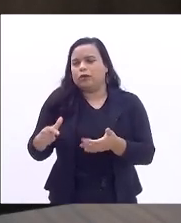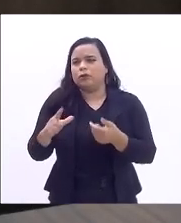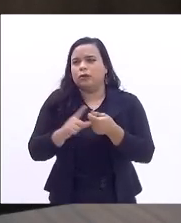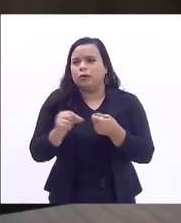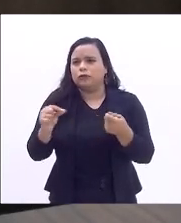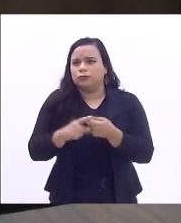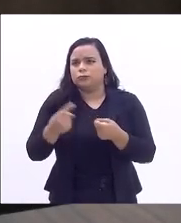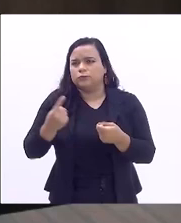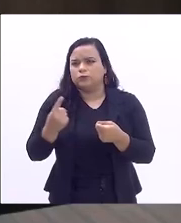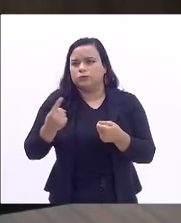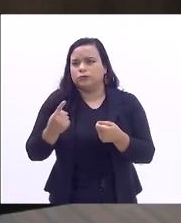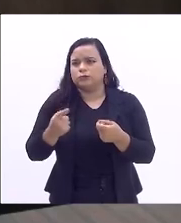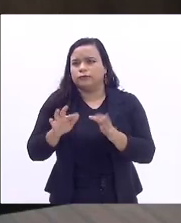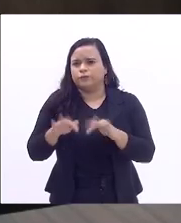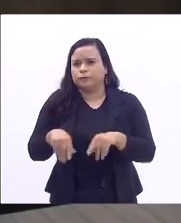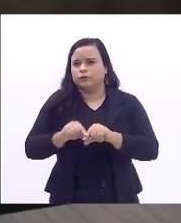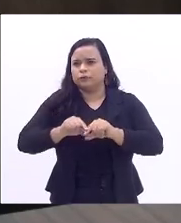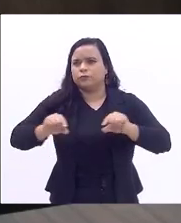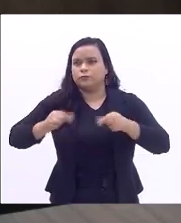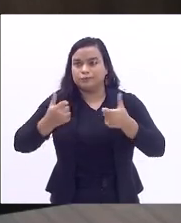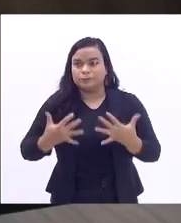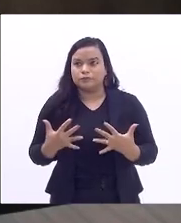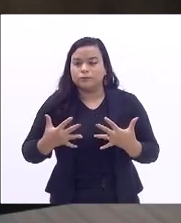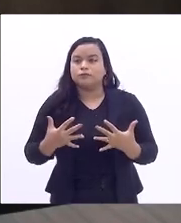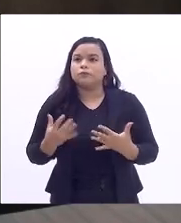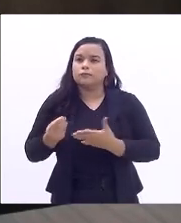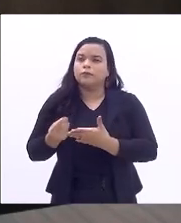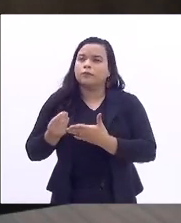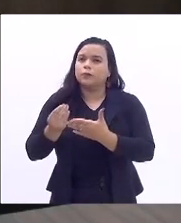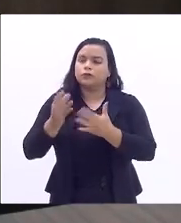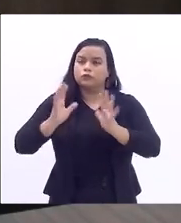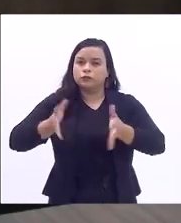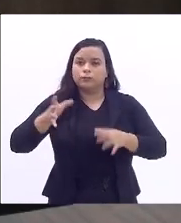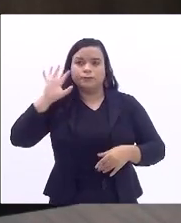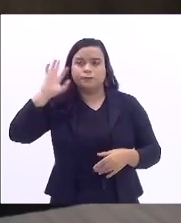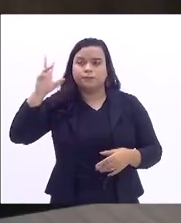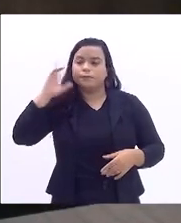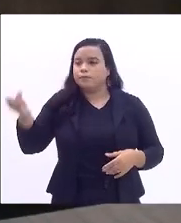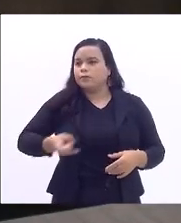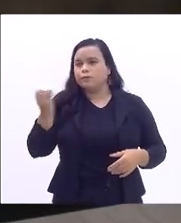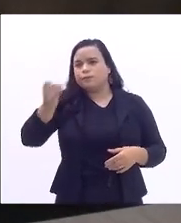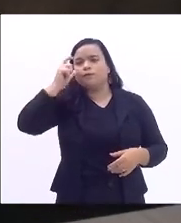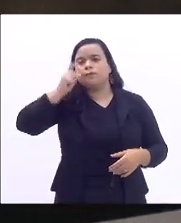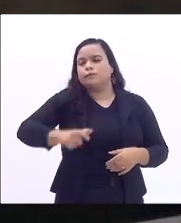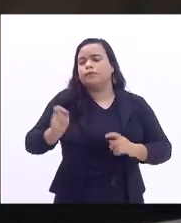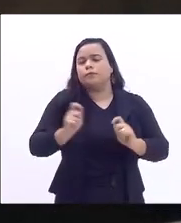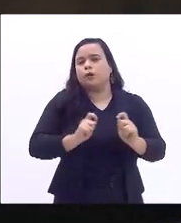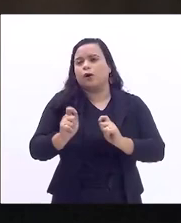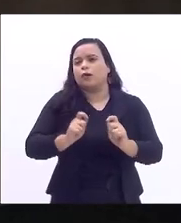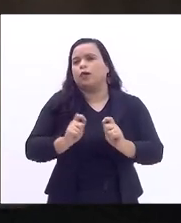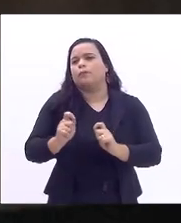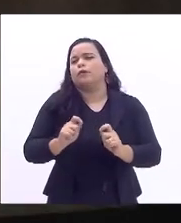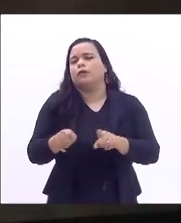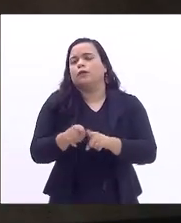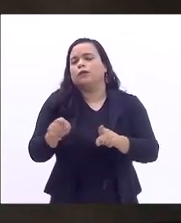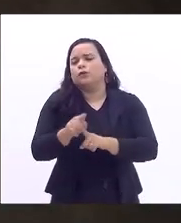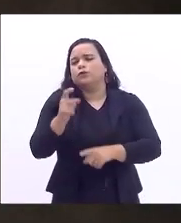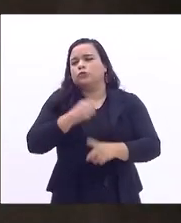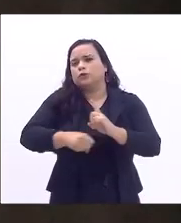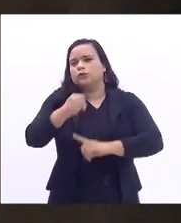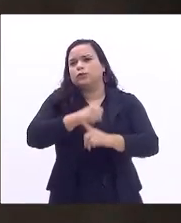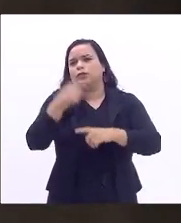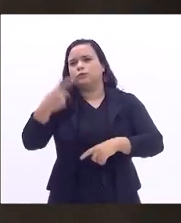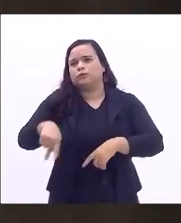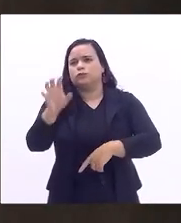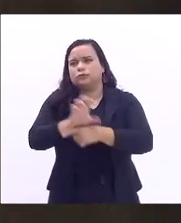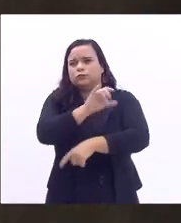finalzinho desde que já concedidas desde já considerado de relevante interesse econômico social para o estado e